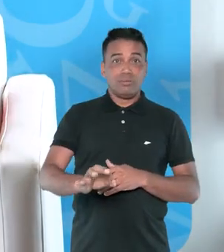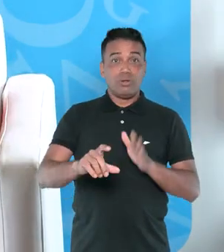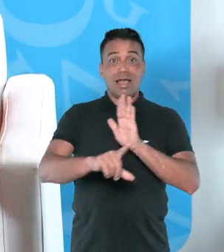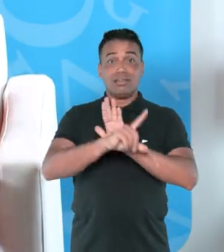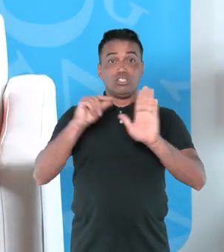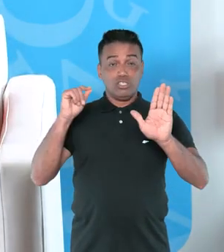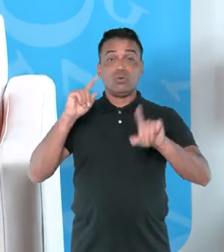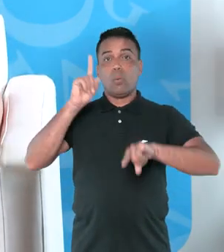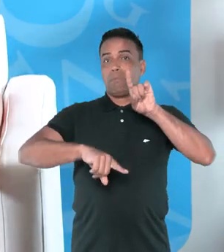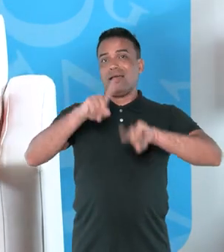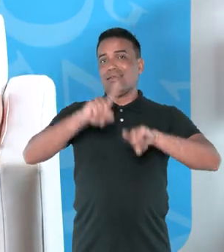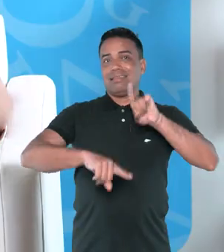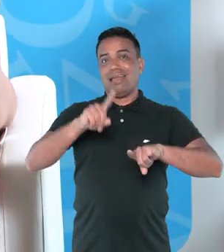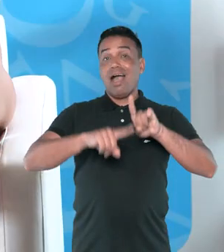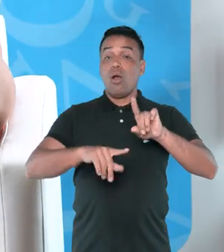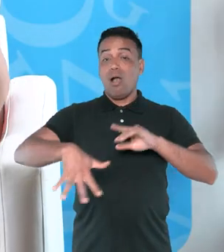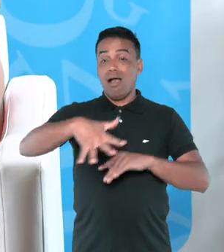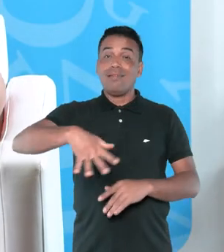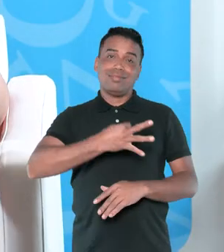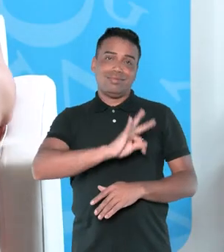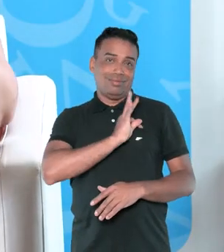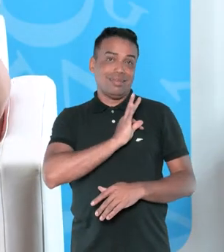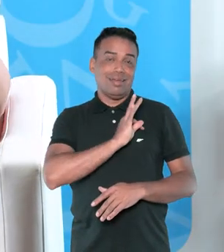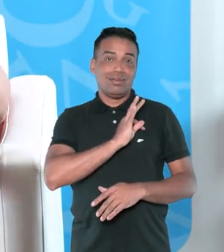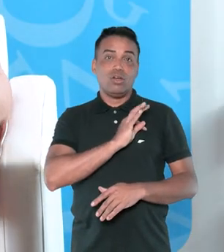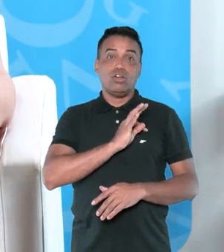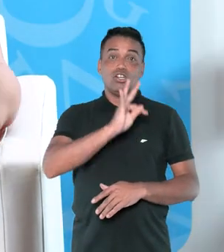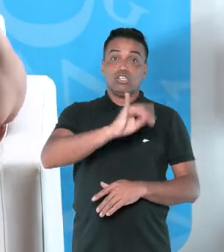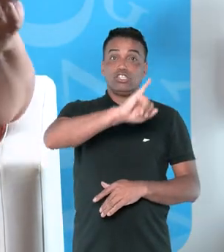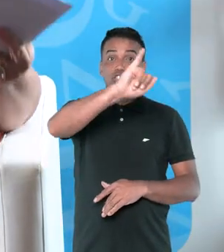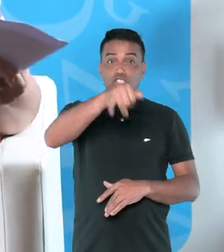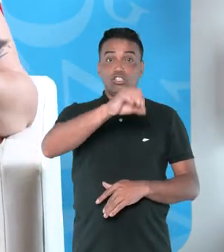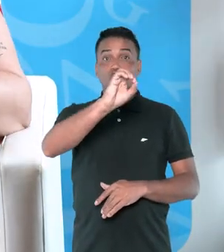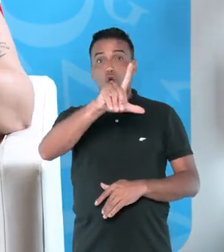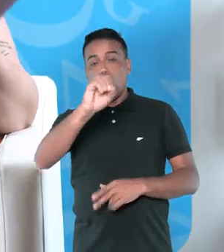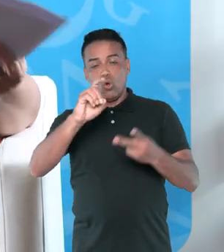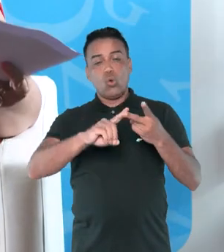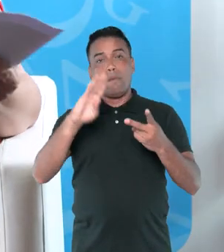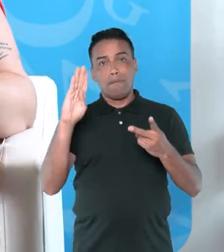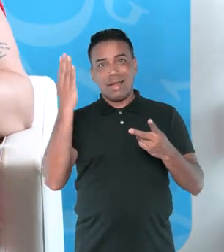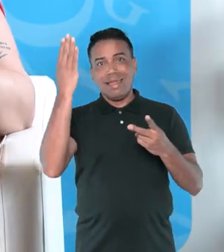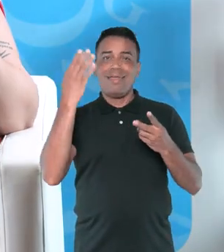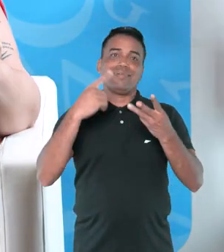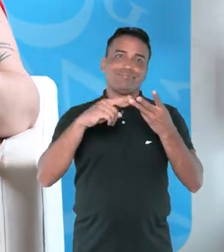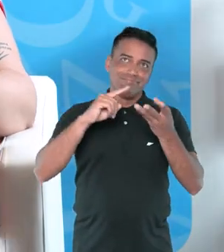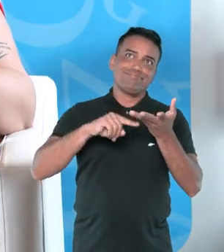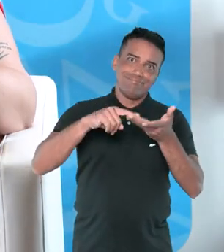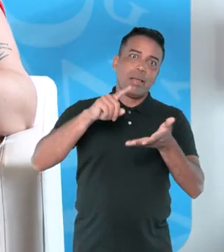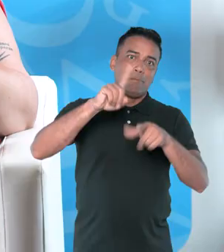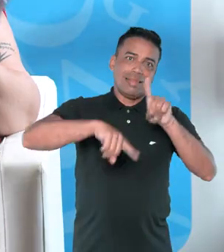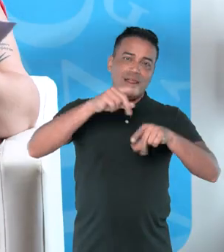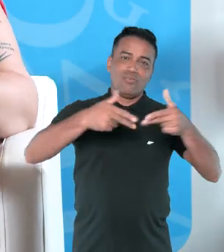sobre materiais, era um artigo técnico, sobre o material do tijolo, o material da madeira. E aí, no meio do artigo, ele vai falar do